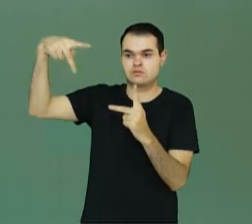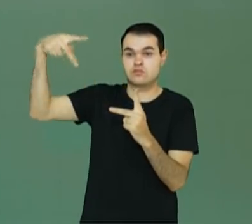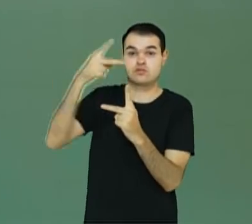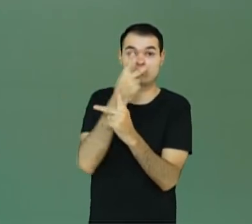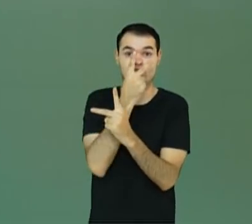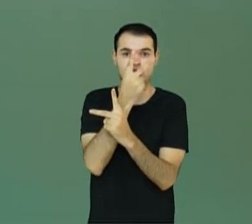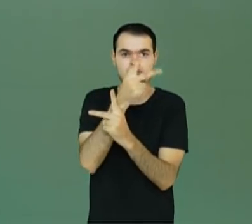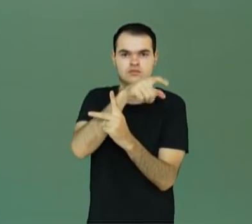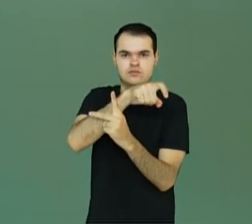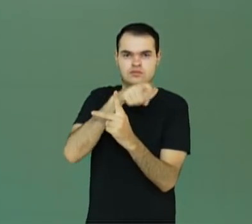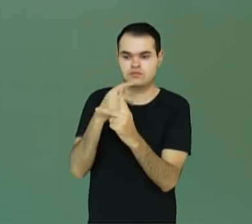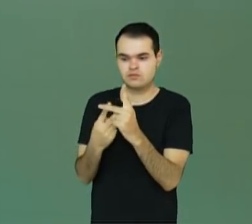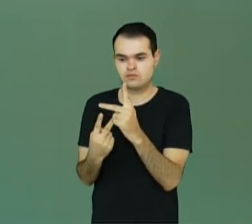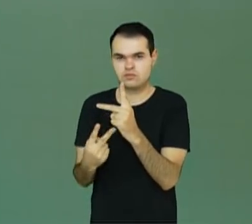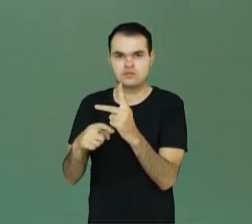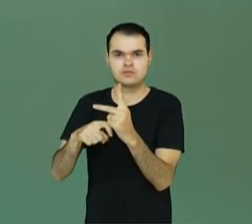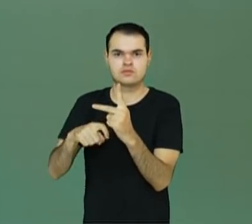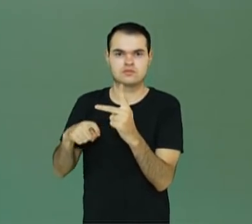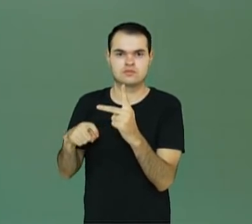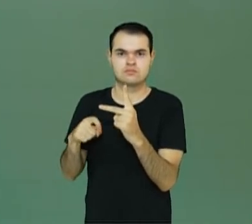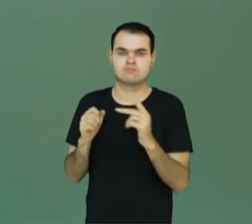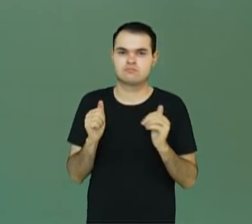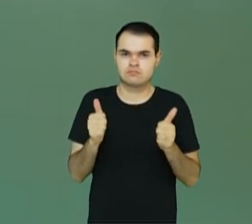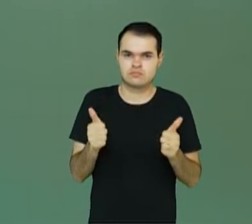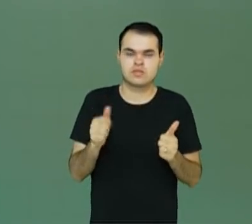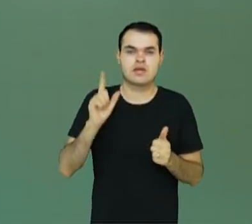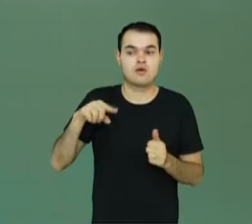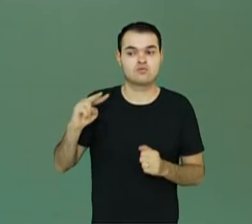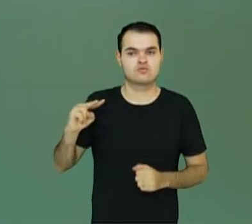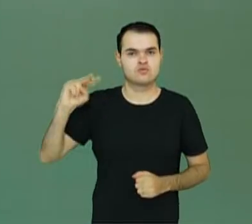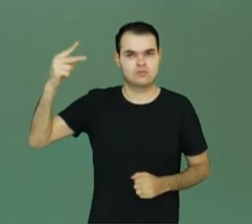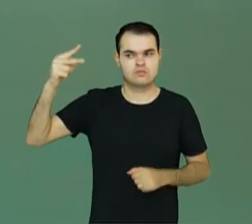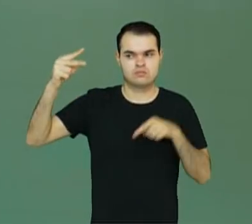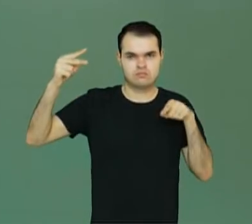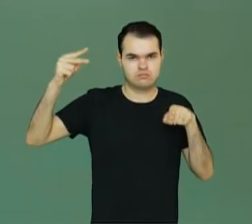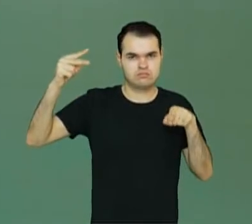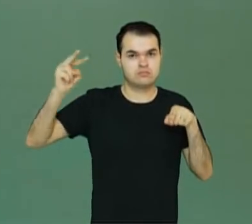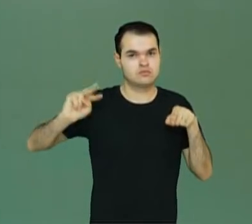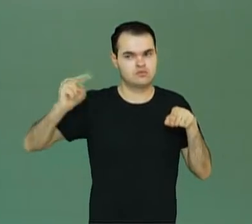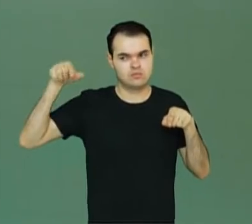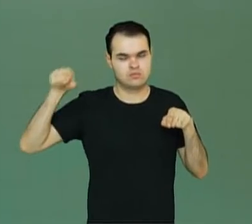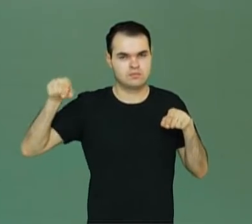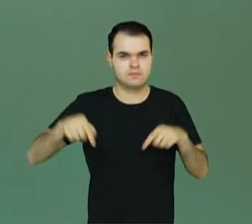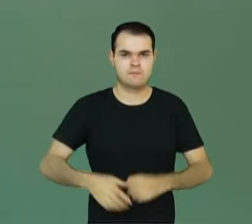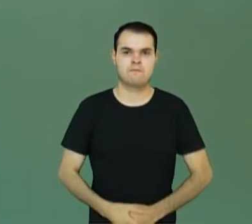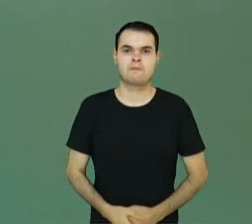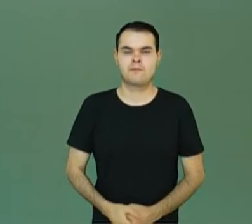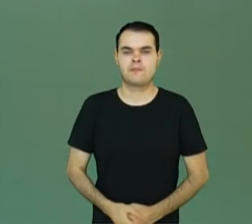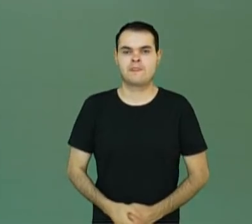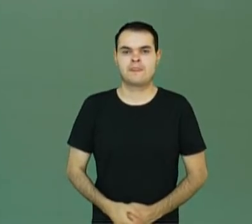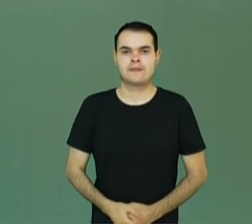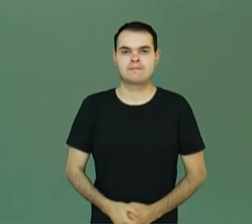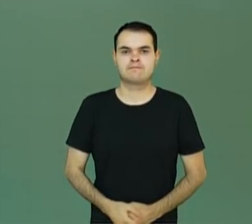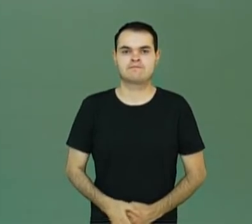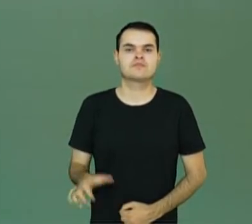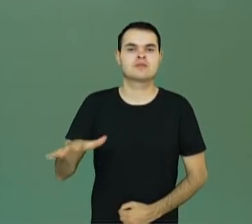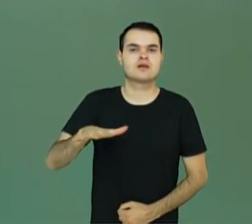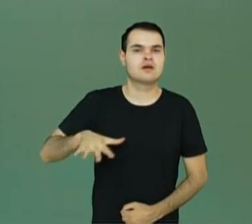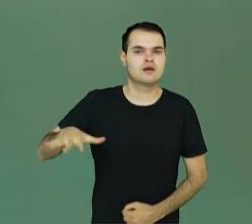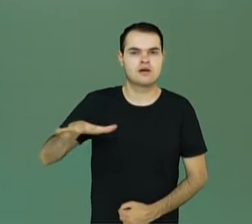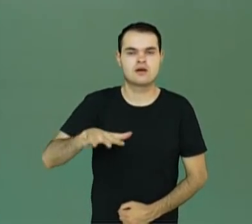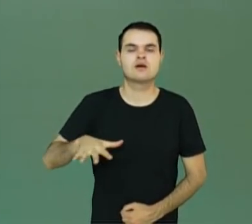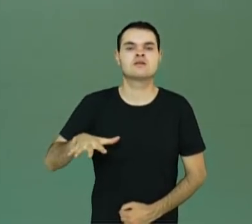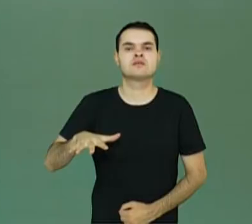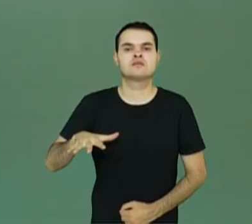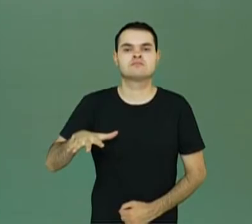2x. Então, ó, x aqui, como aqui é o dobro, eu uso 2x, certo? Agora, vamos calcular a área e o perímetro de cada